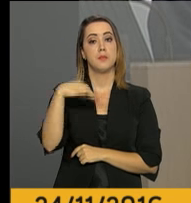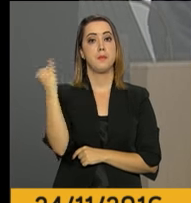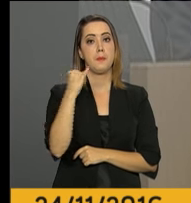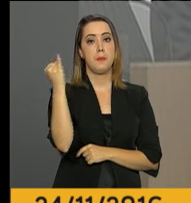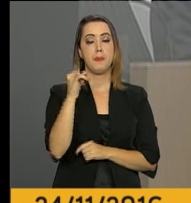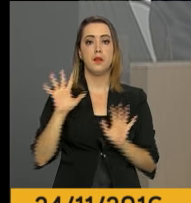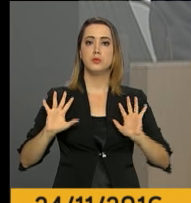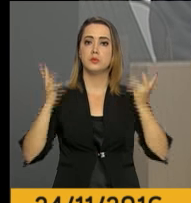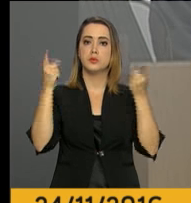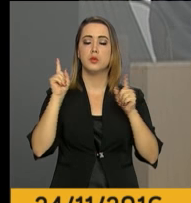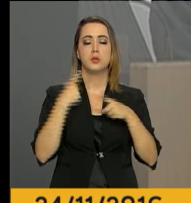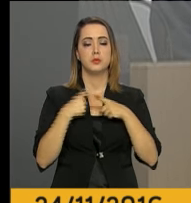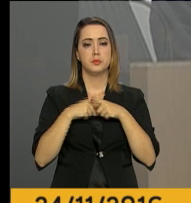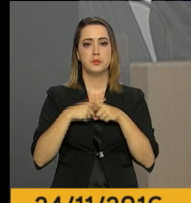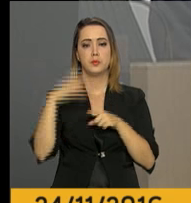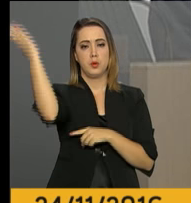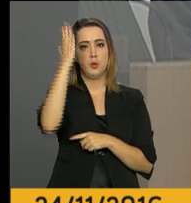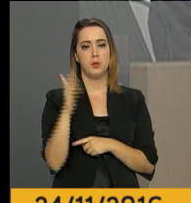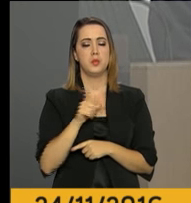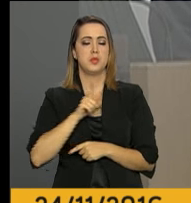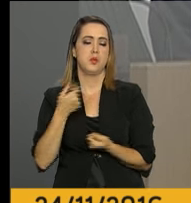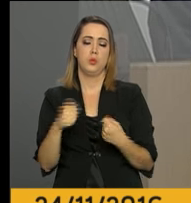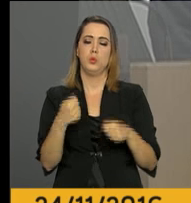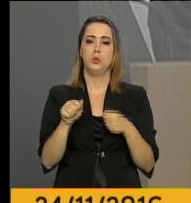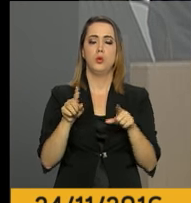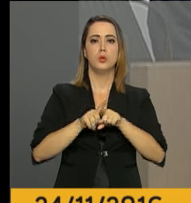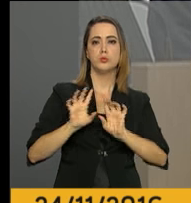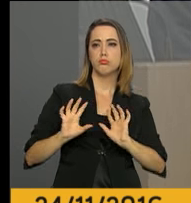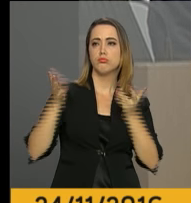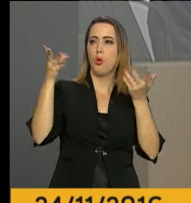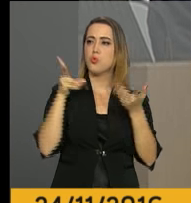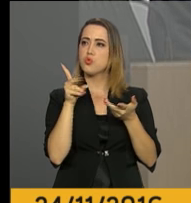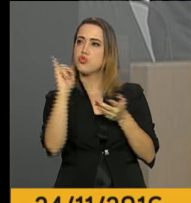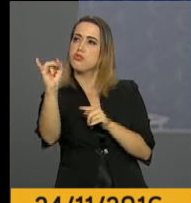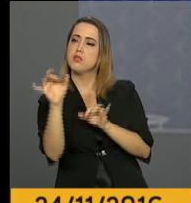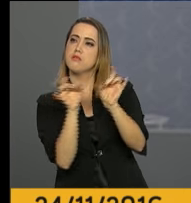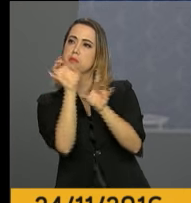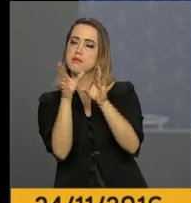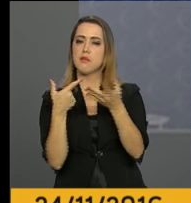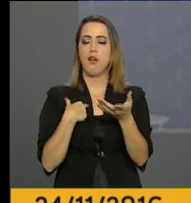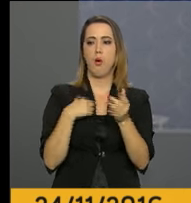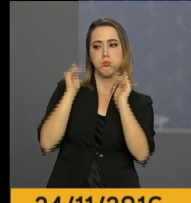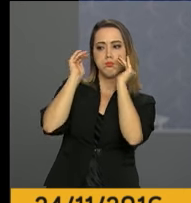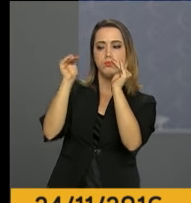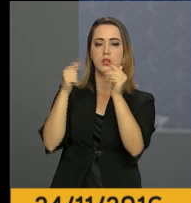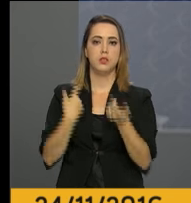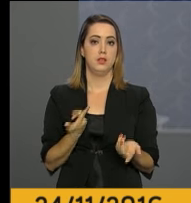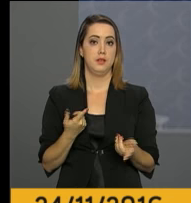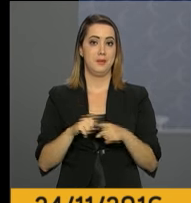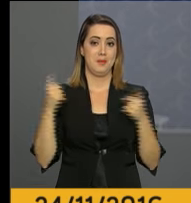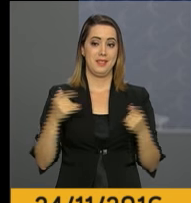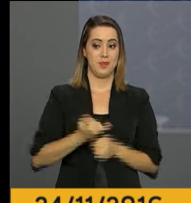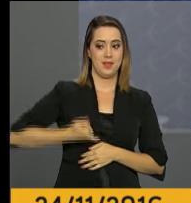datas porque o Brasil não tem muito hábito de cultuar as suas tradições e como o senhor falou em aniversário é